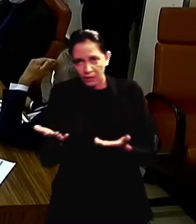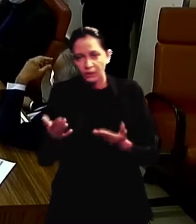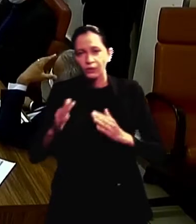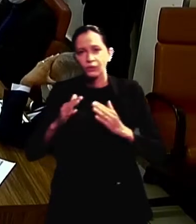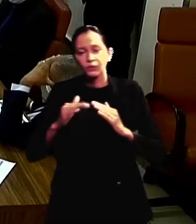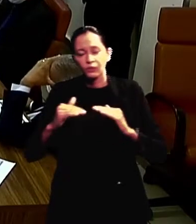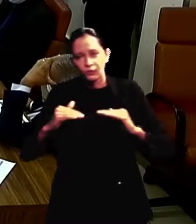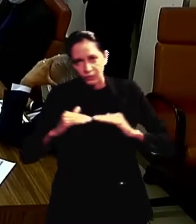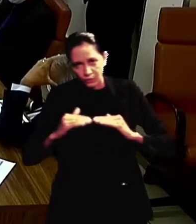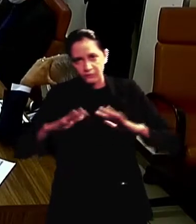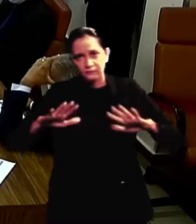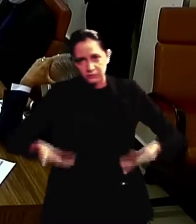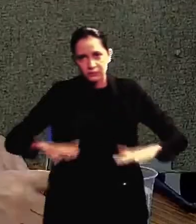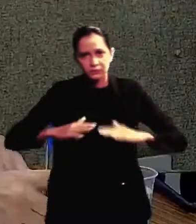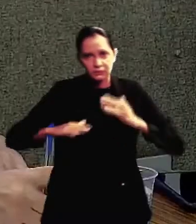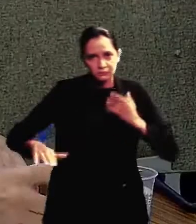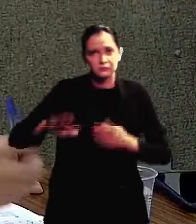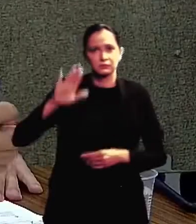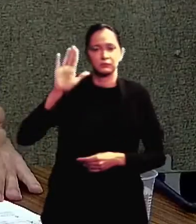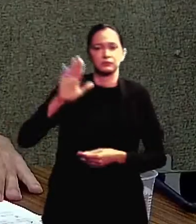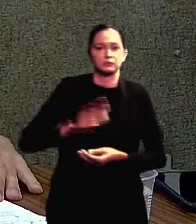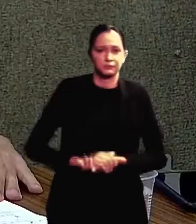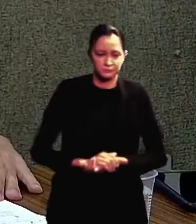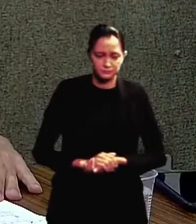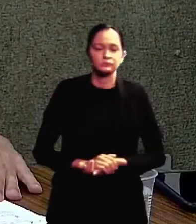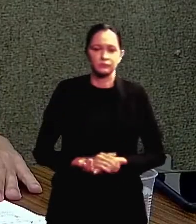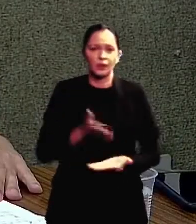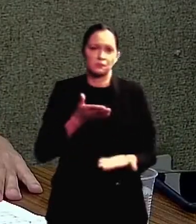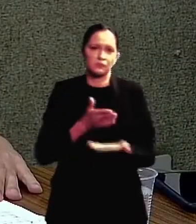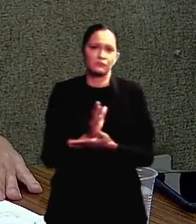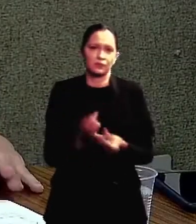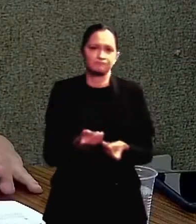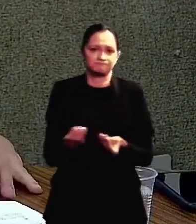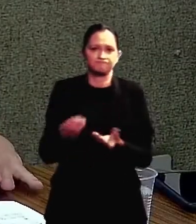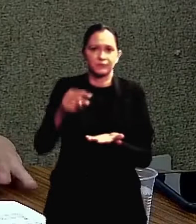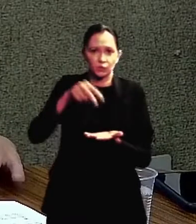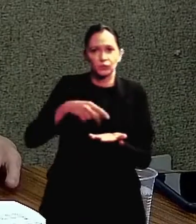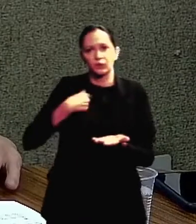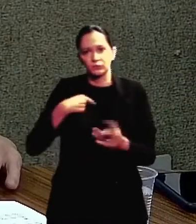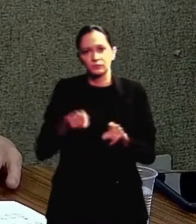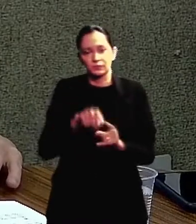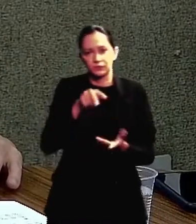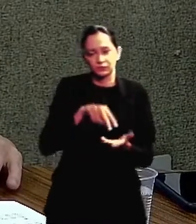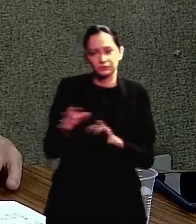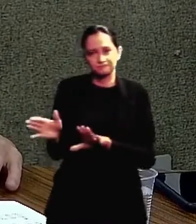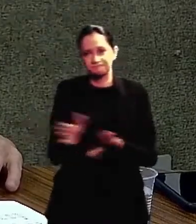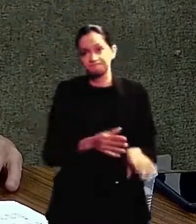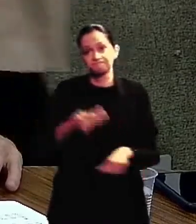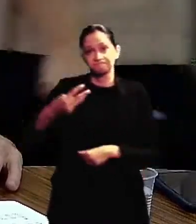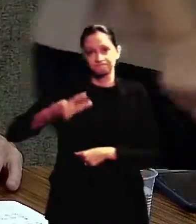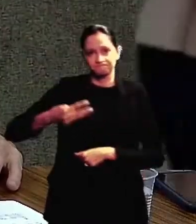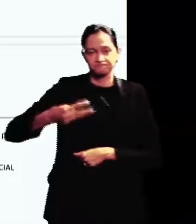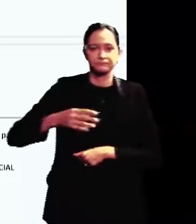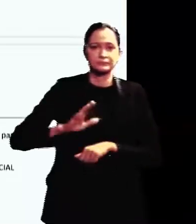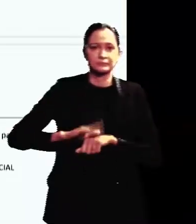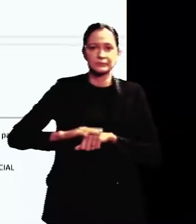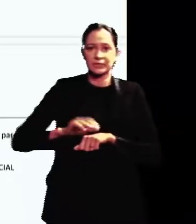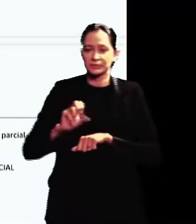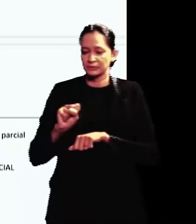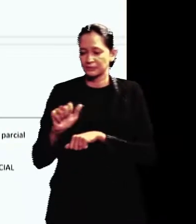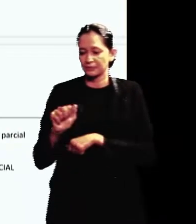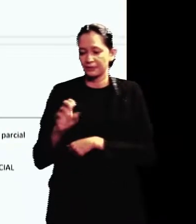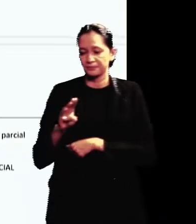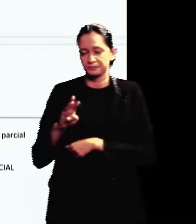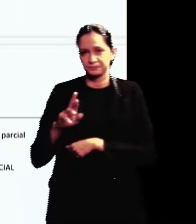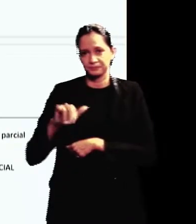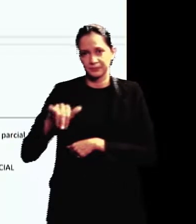favoráveis se manifestam como estão, os contrários se manifestem, pedido de vistas aprovado. Item 3. Projeto de autoria da vereadora Sabrina Garcês, projeto que